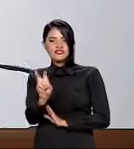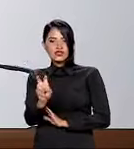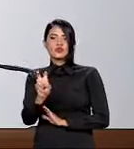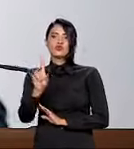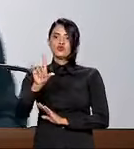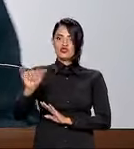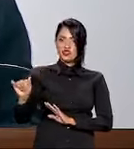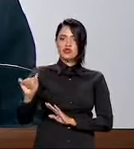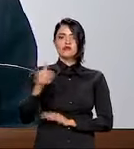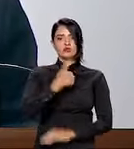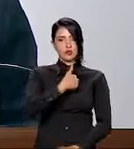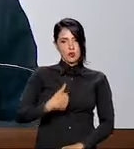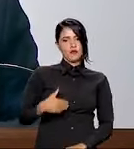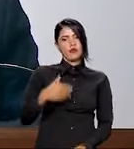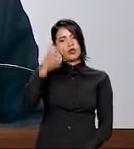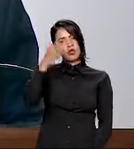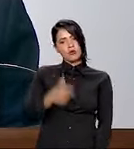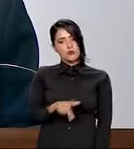quando